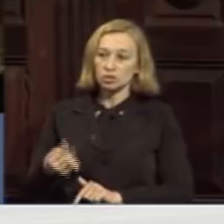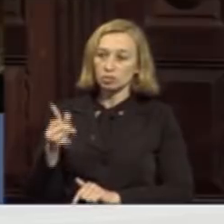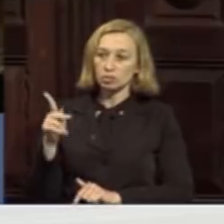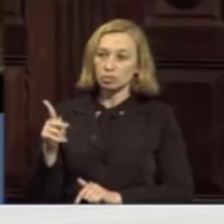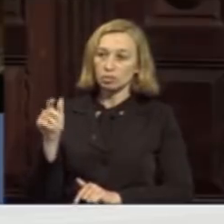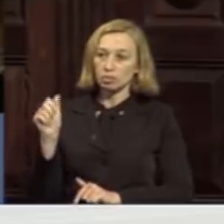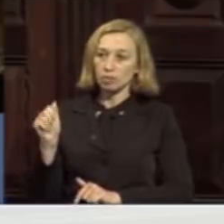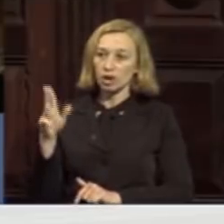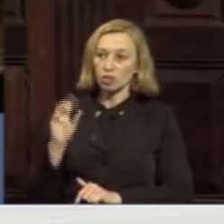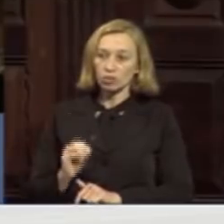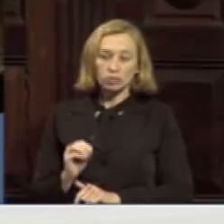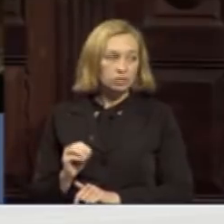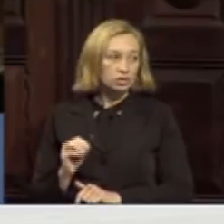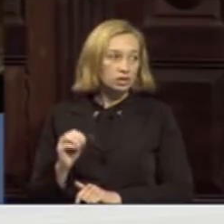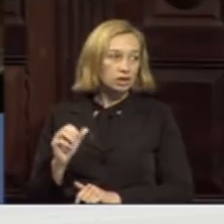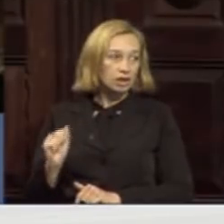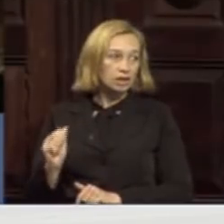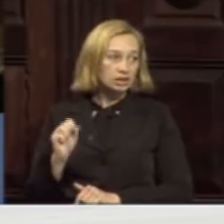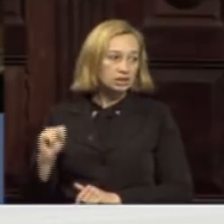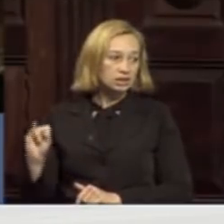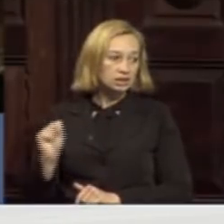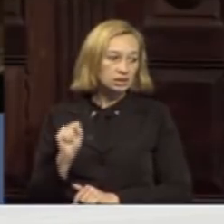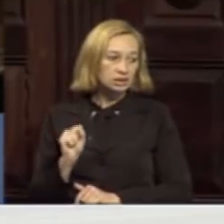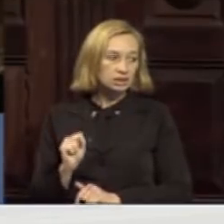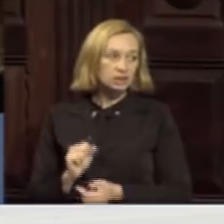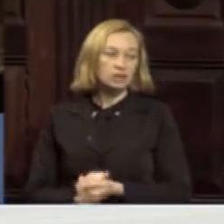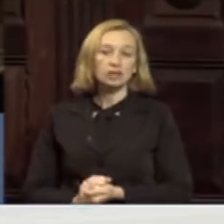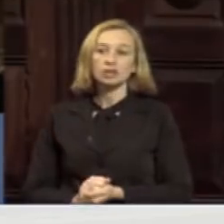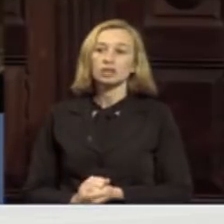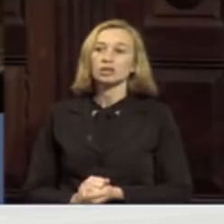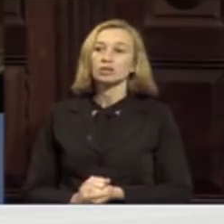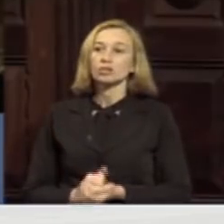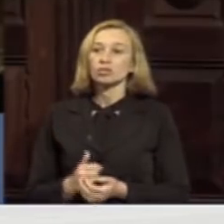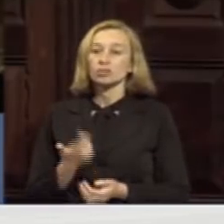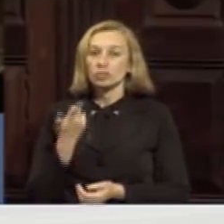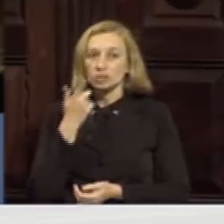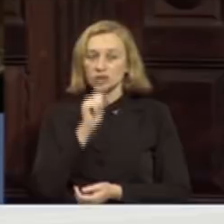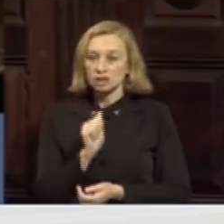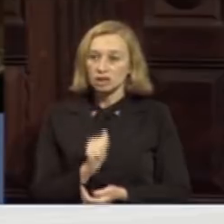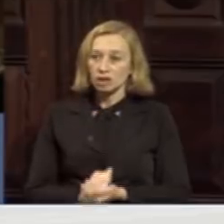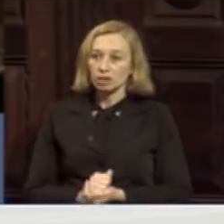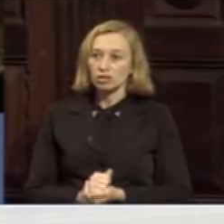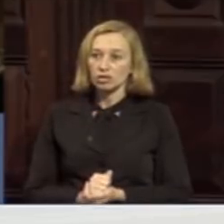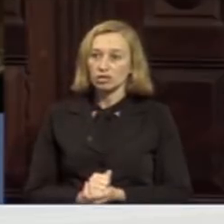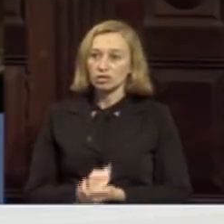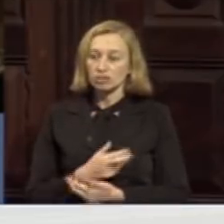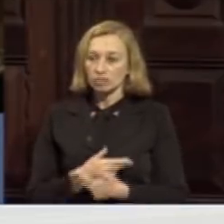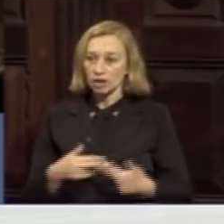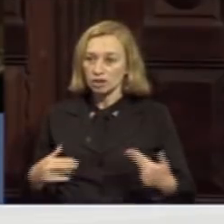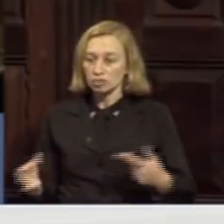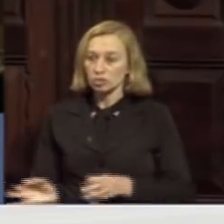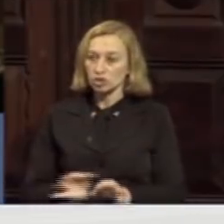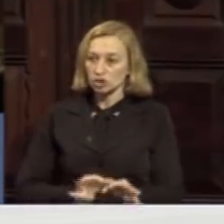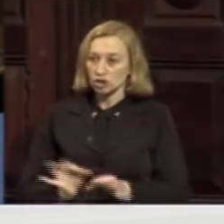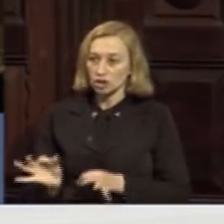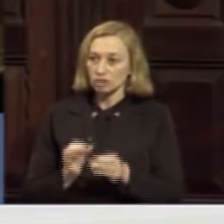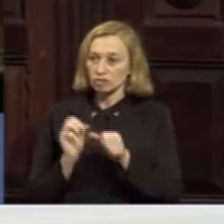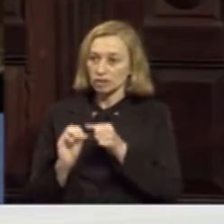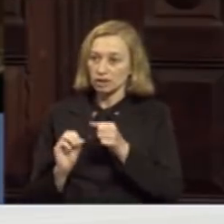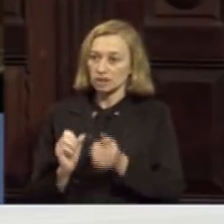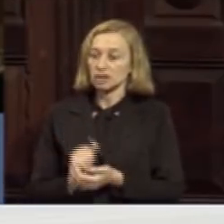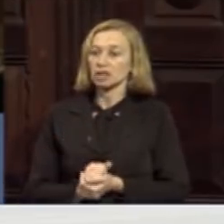um período muito exitoso de trabalho, conseguiu tirar do papel vários projetos